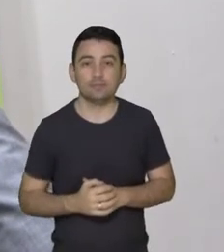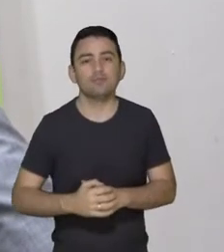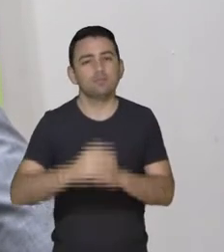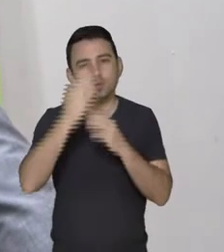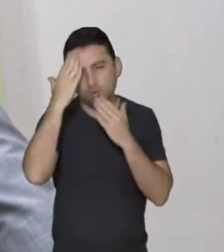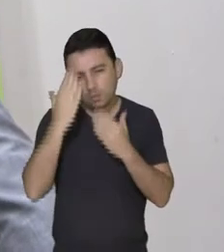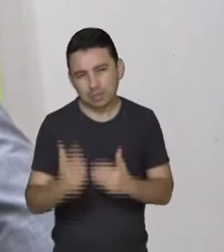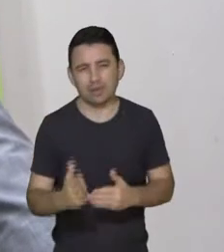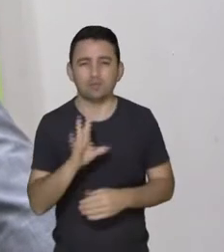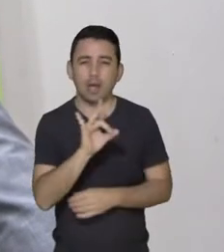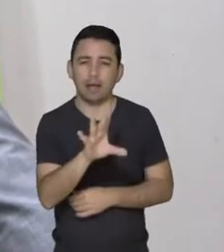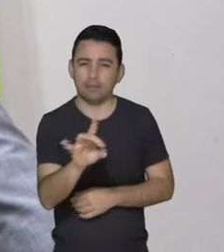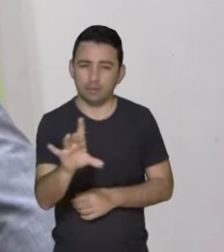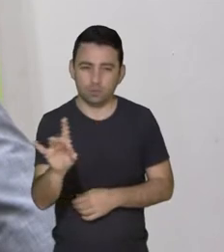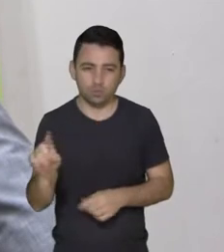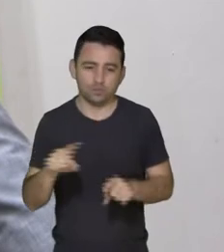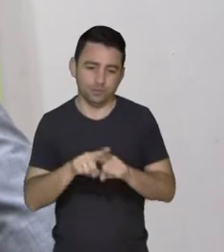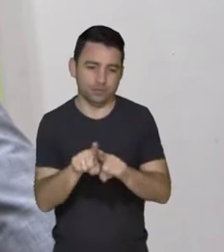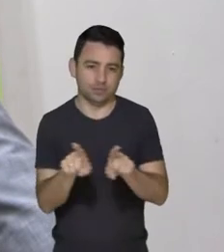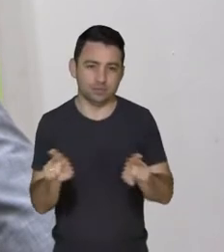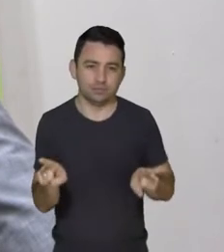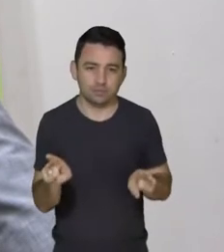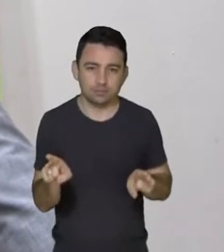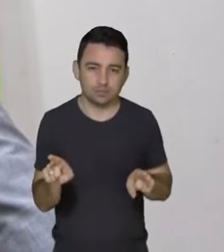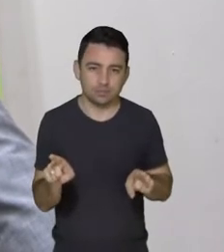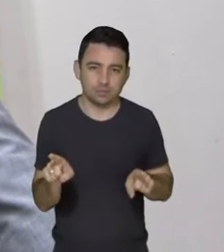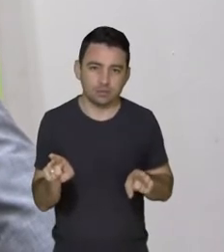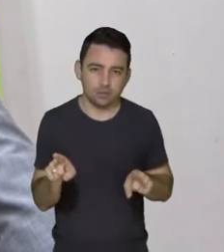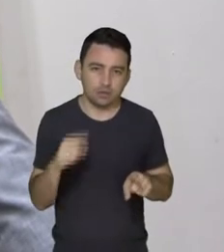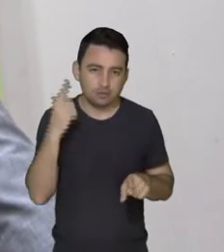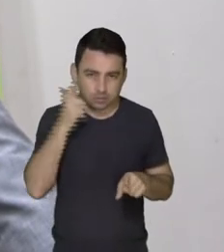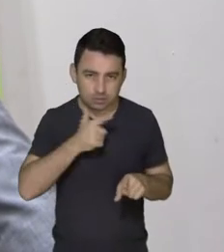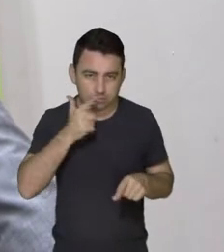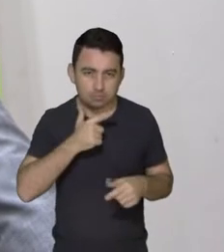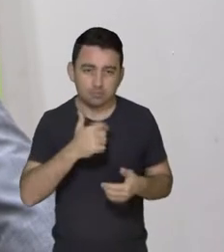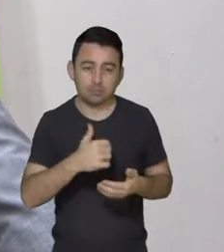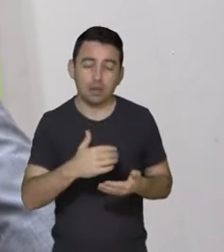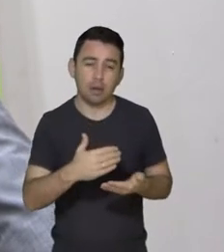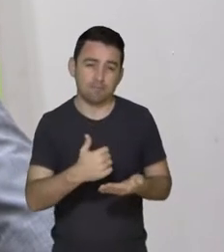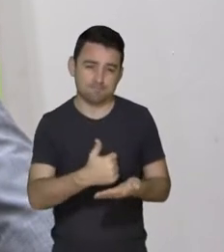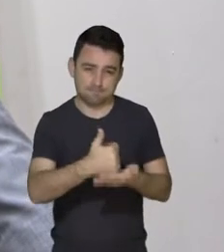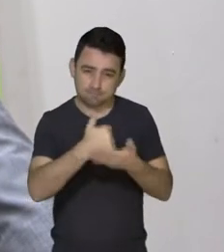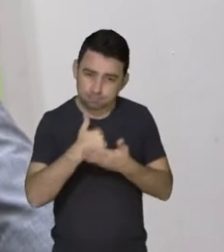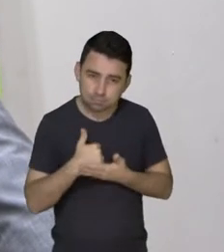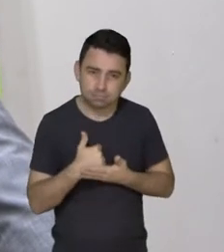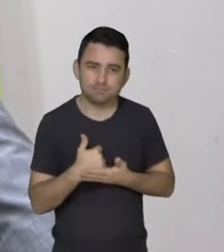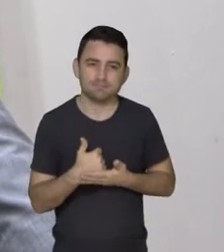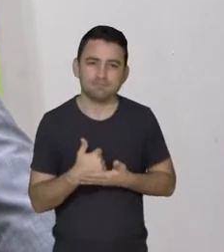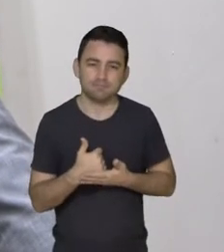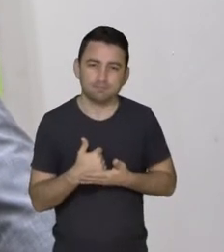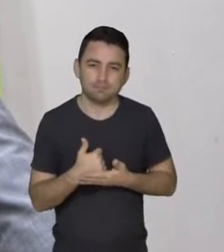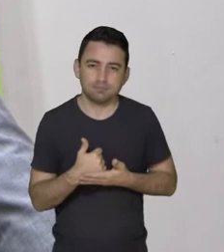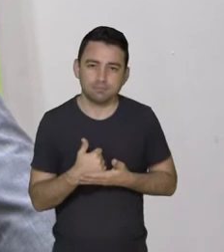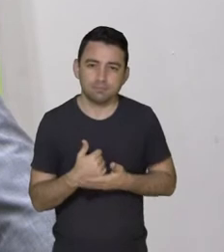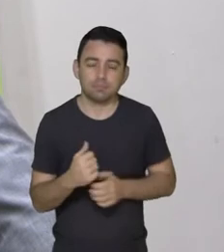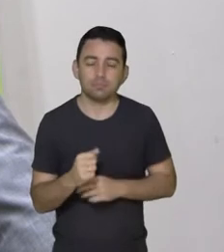a cada um de vocês fizeram um bom negócio renovando o contrato com o sargento Lima